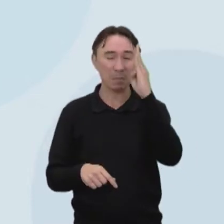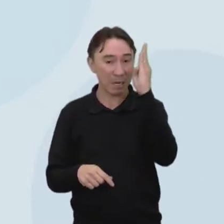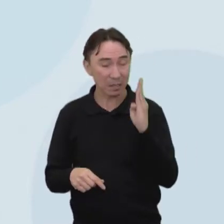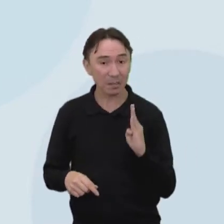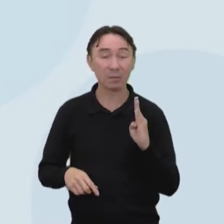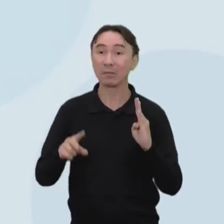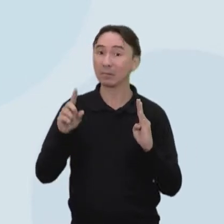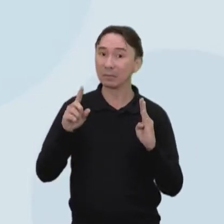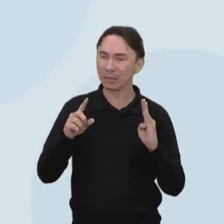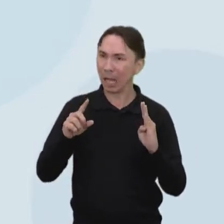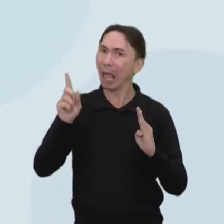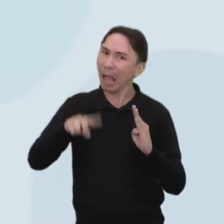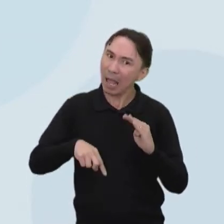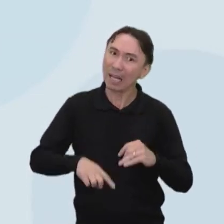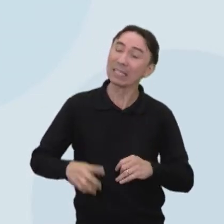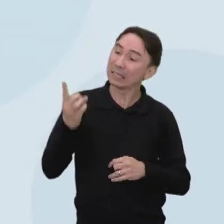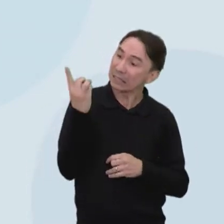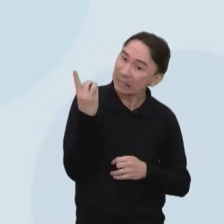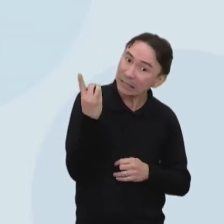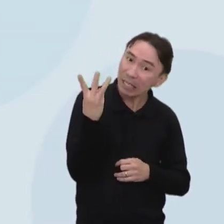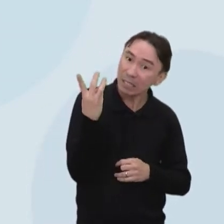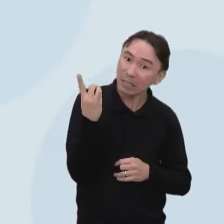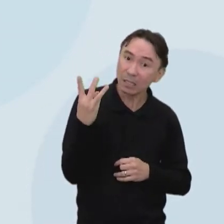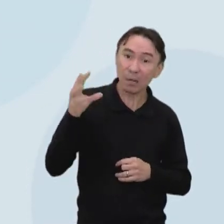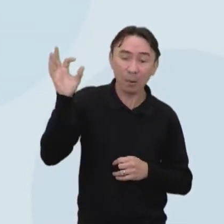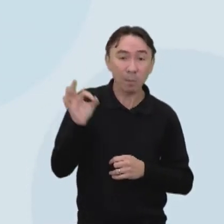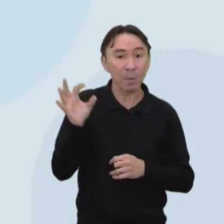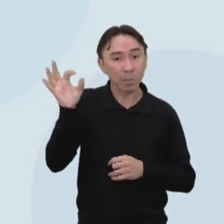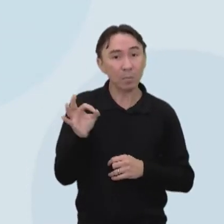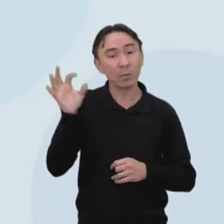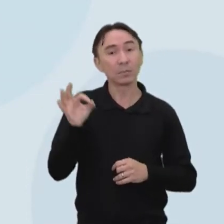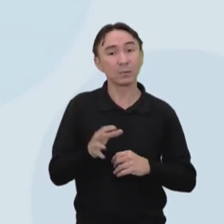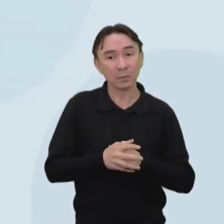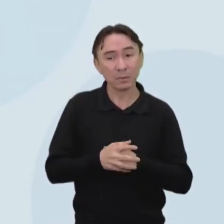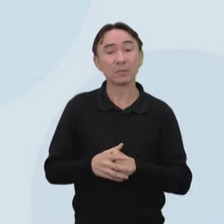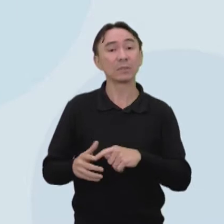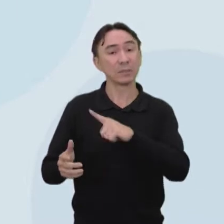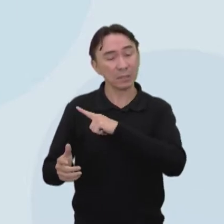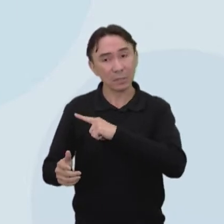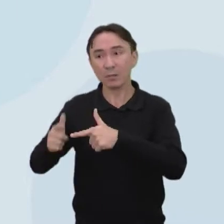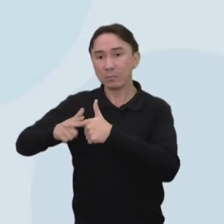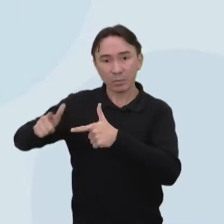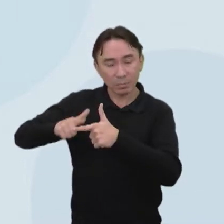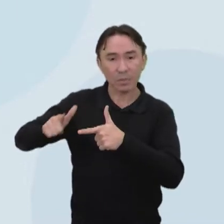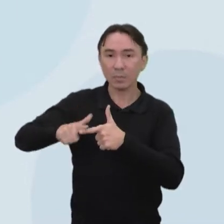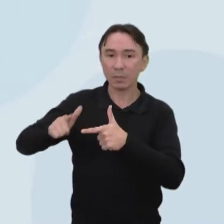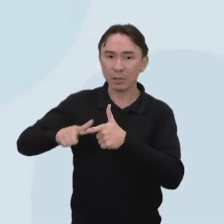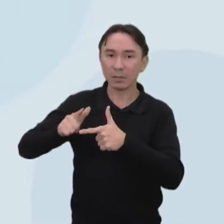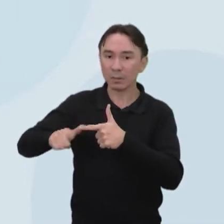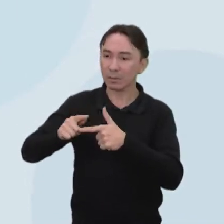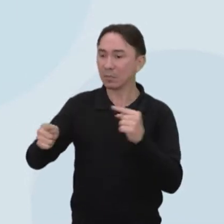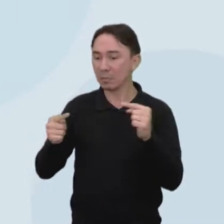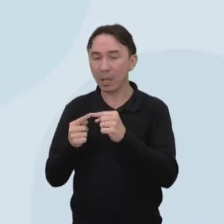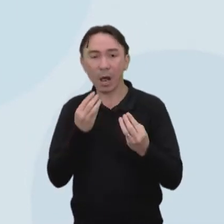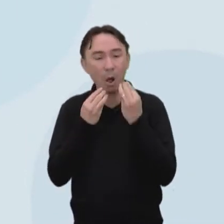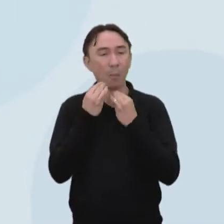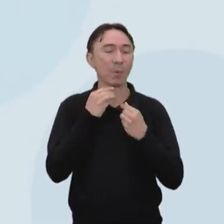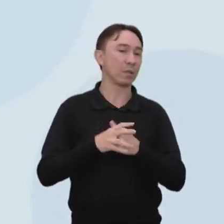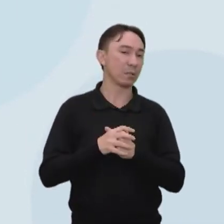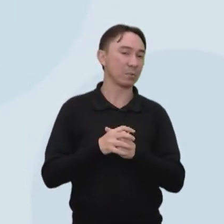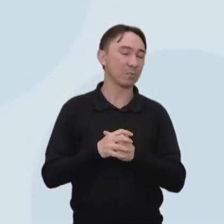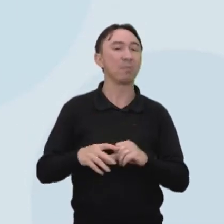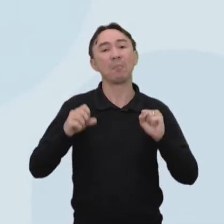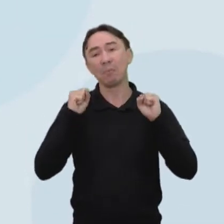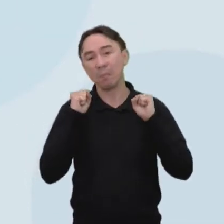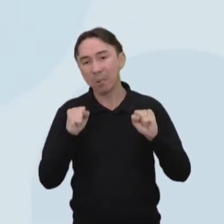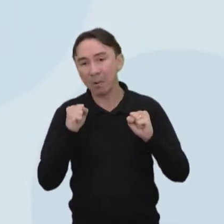13%. Então, 13% da população apresentam transtornos alimentares. E aí pode ser de qualquer tipo. Pode ser a